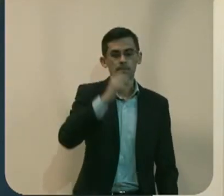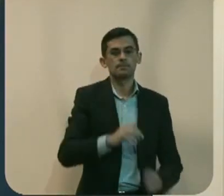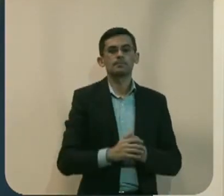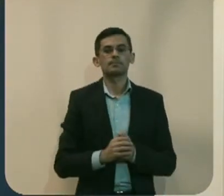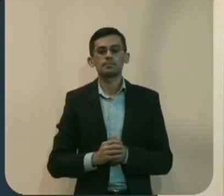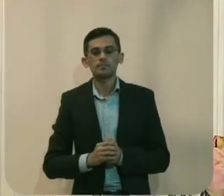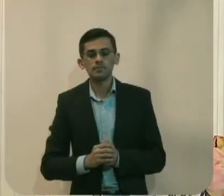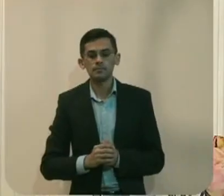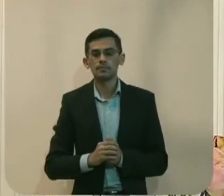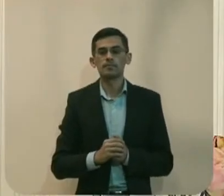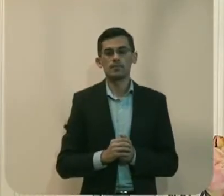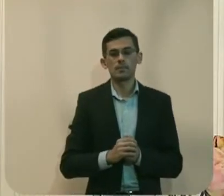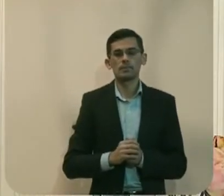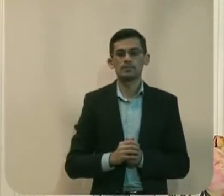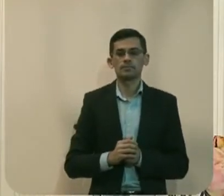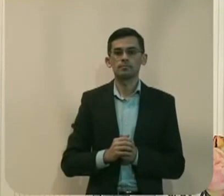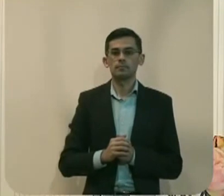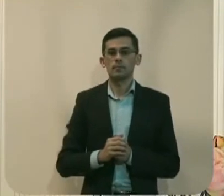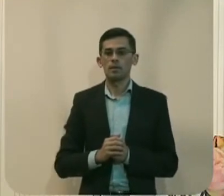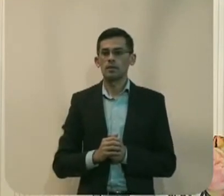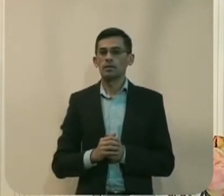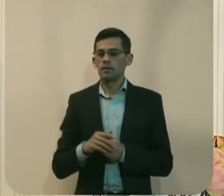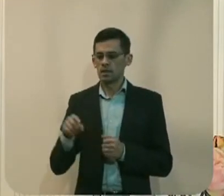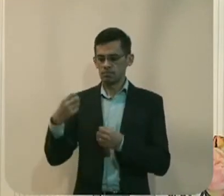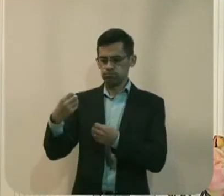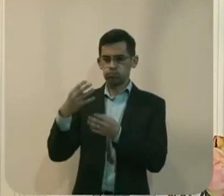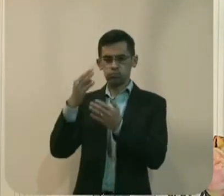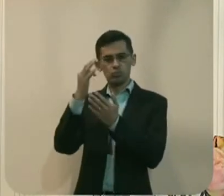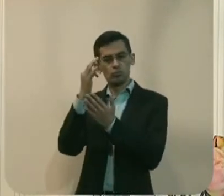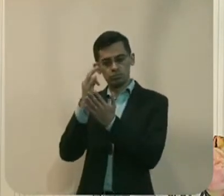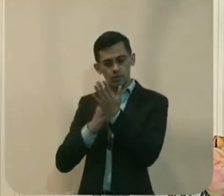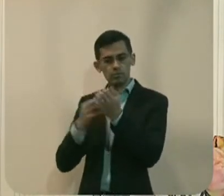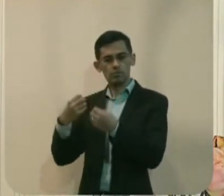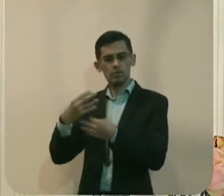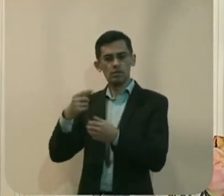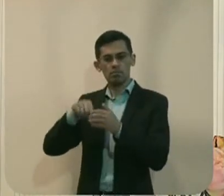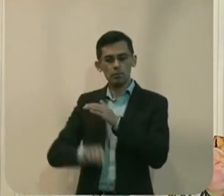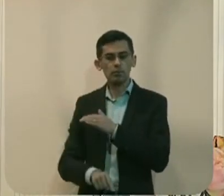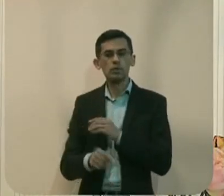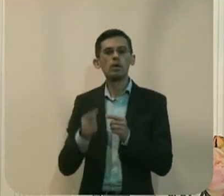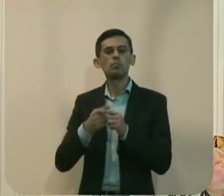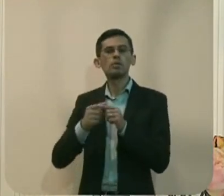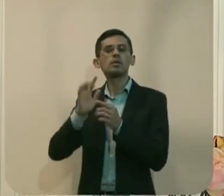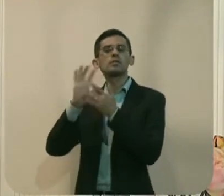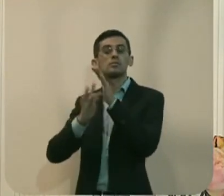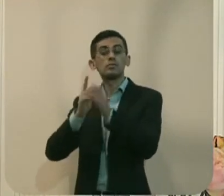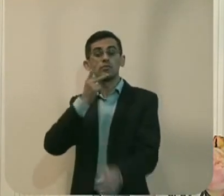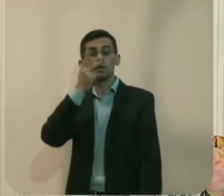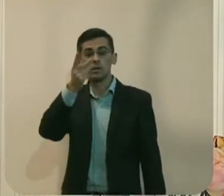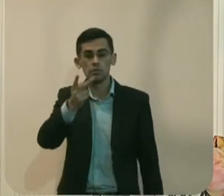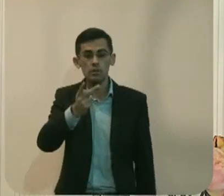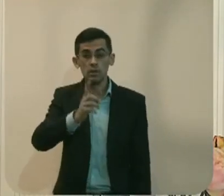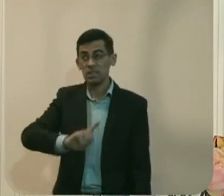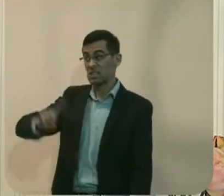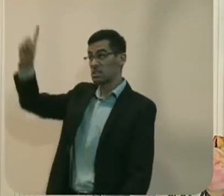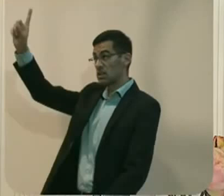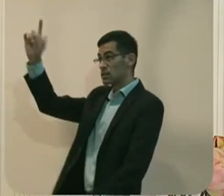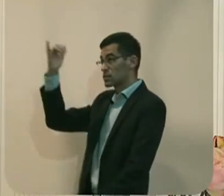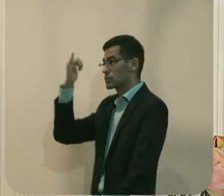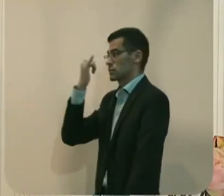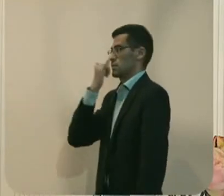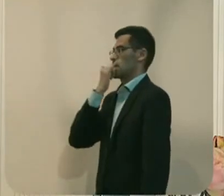ofenderam. E aqui tem um ensino profundo. Por que Jesus está dizendo que